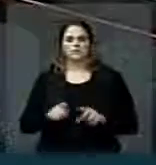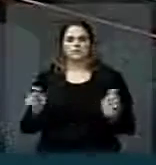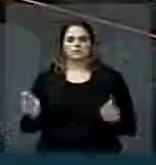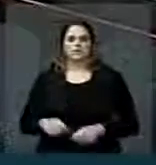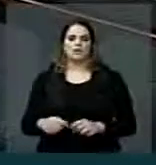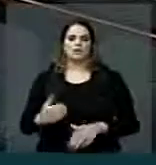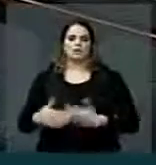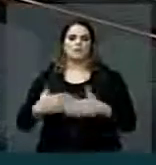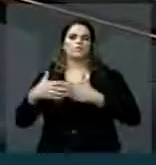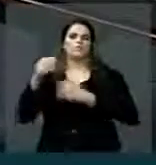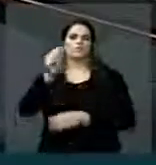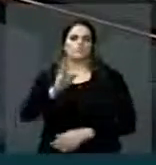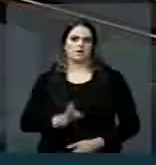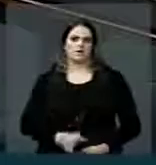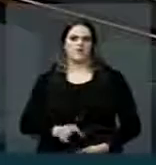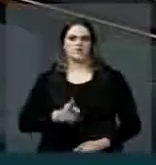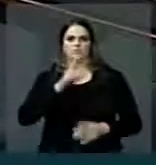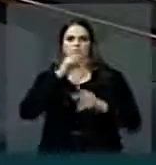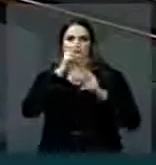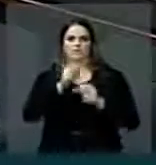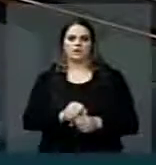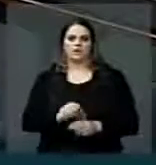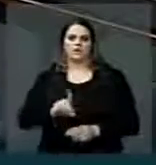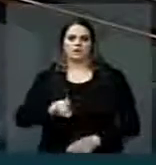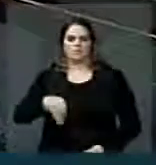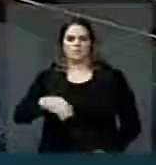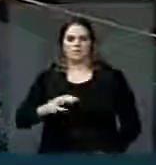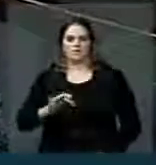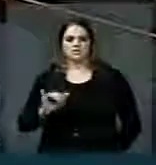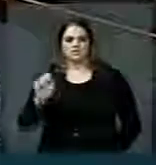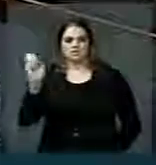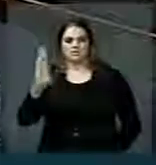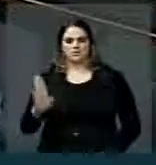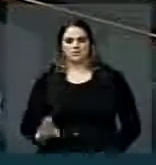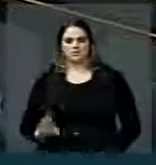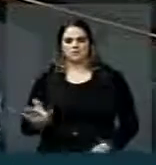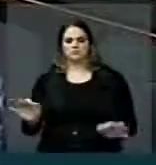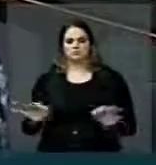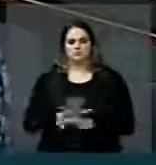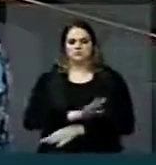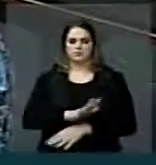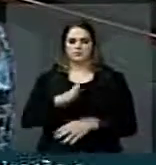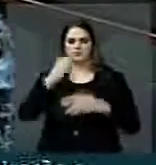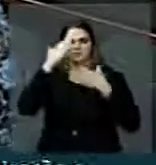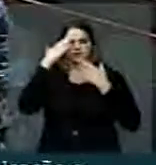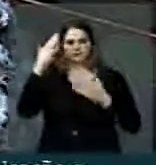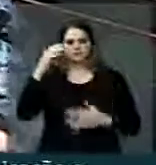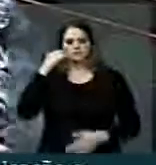desenvolvimento do país e para o fortalecimento da democracia brasileira. Era essa minhas observações. Muito obrigado.